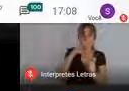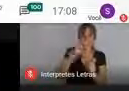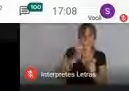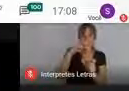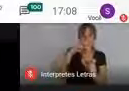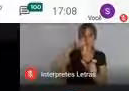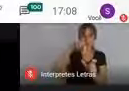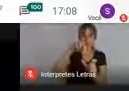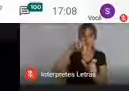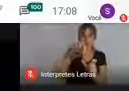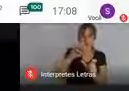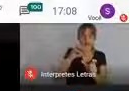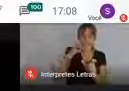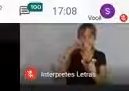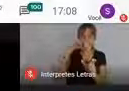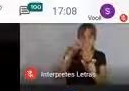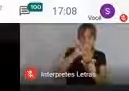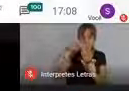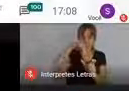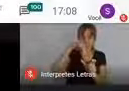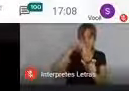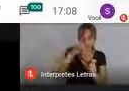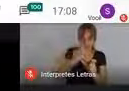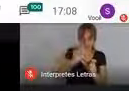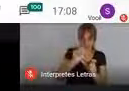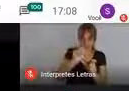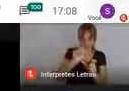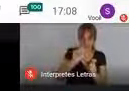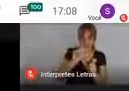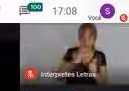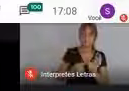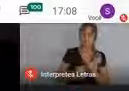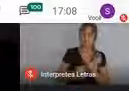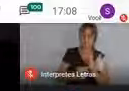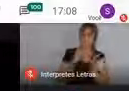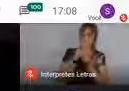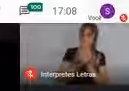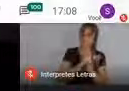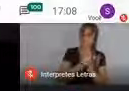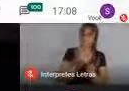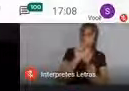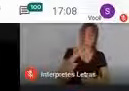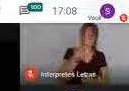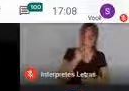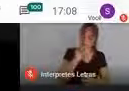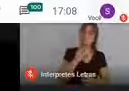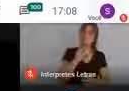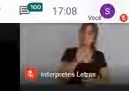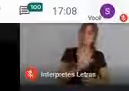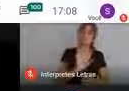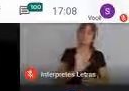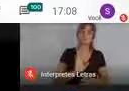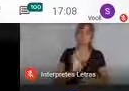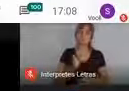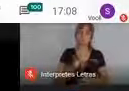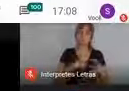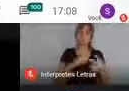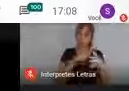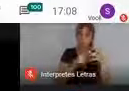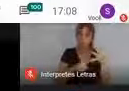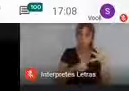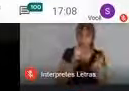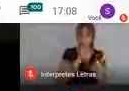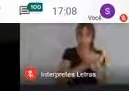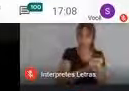Diamba. Então, ela realmente apresentou registros, né? Inclusive, são quatro registros